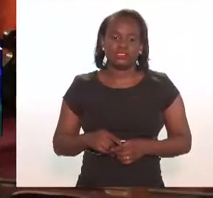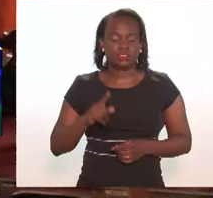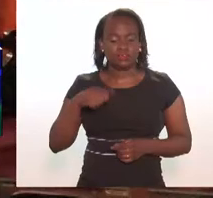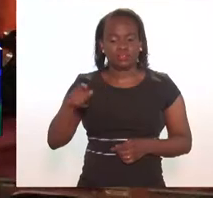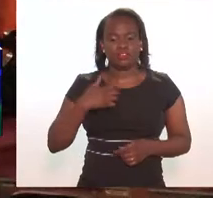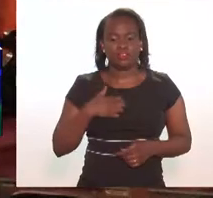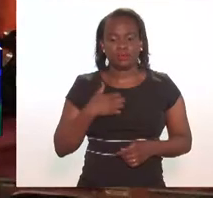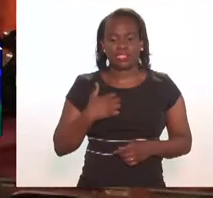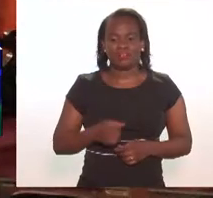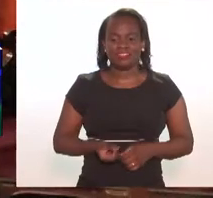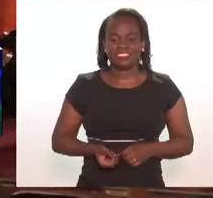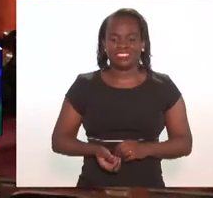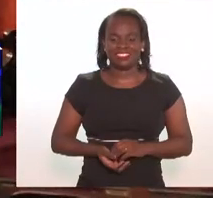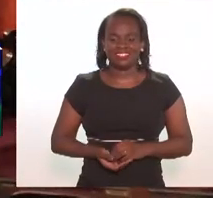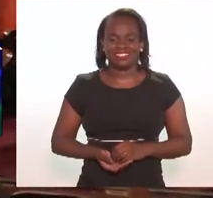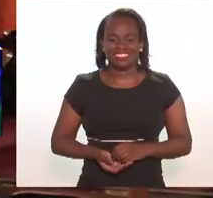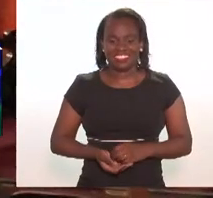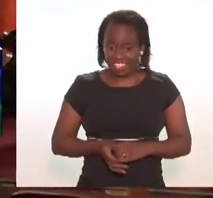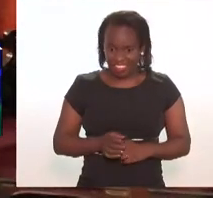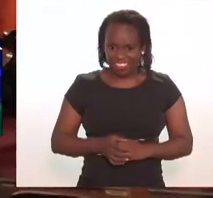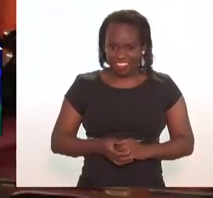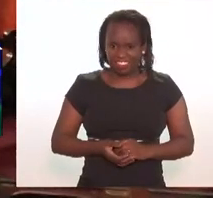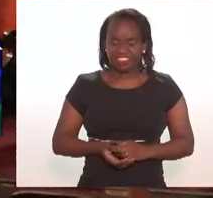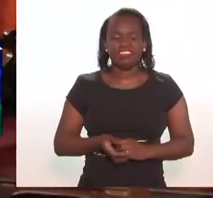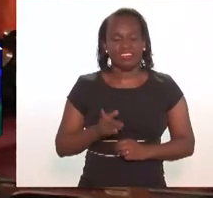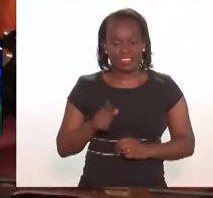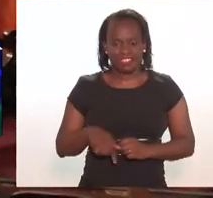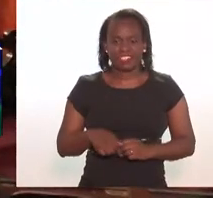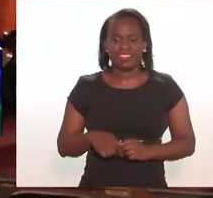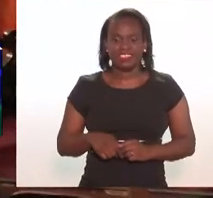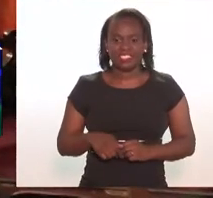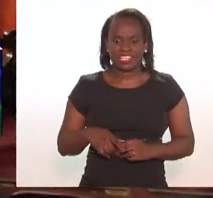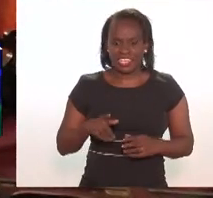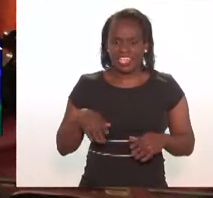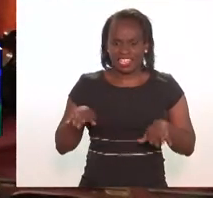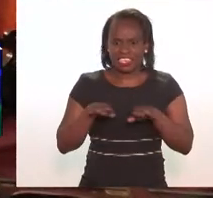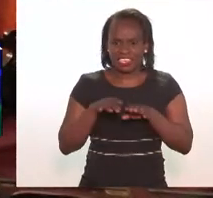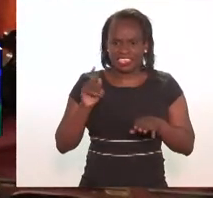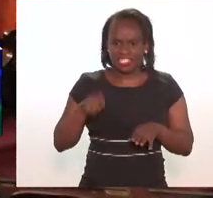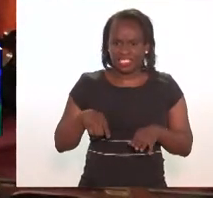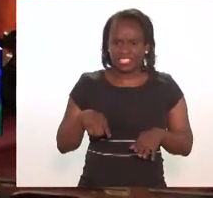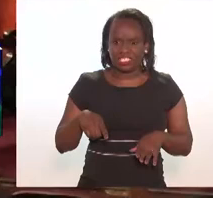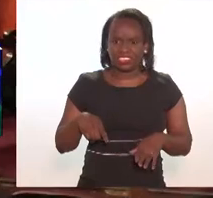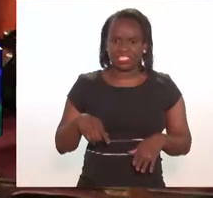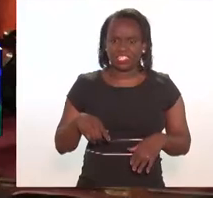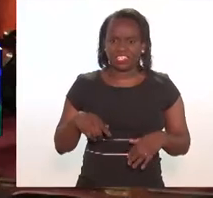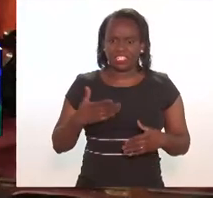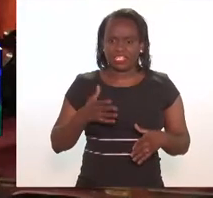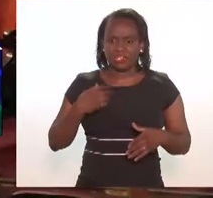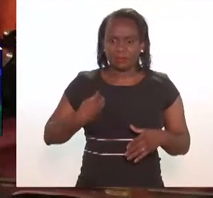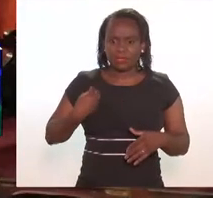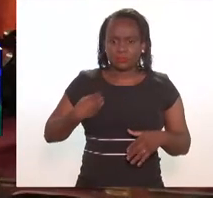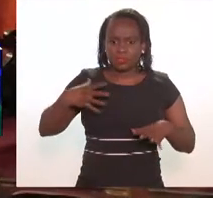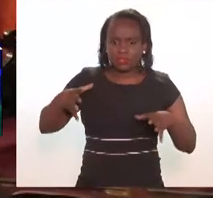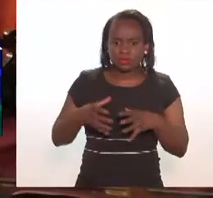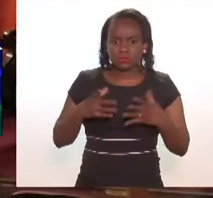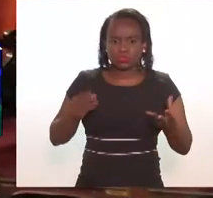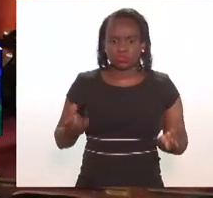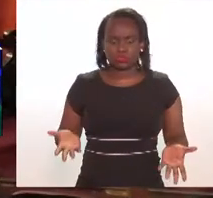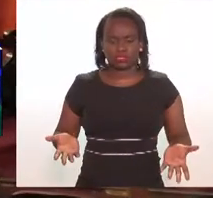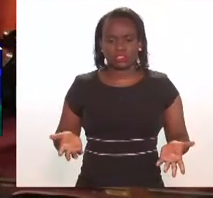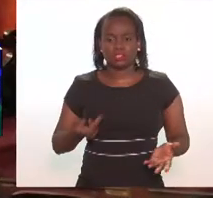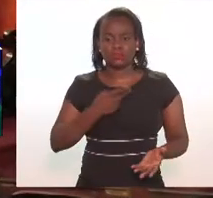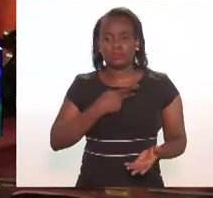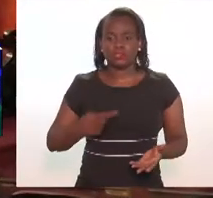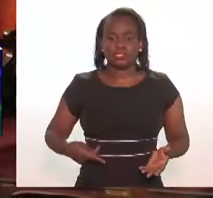brava. Ah, é? É. Já está nesse nível? Eu passo de todas as sessões? Tá bom. Presidente,